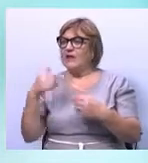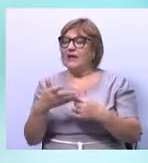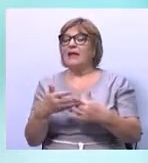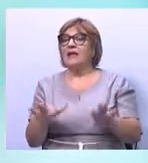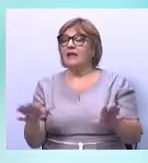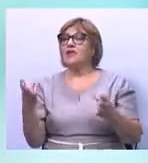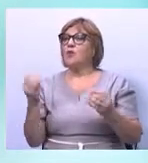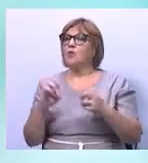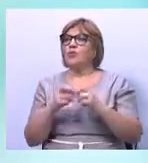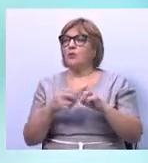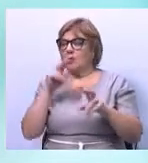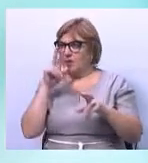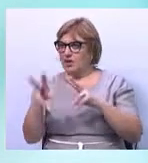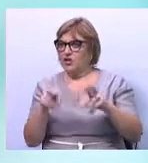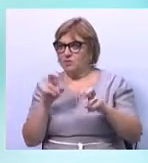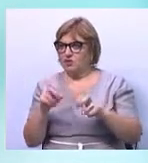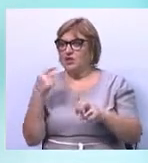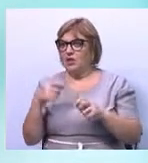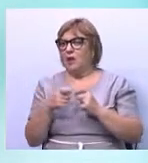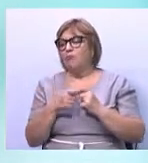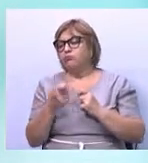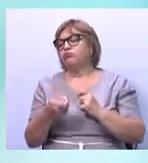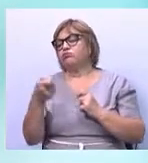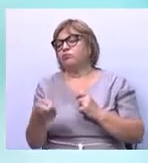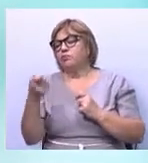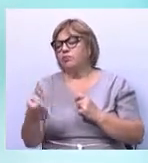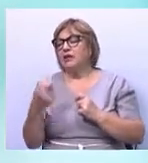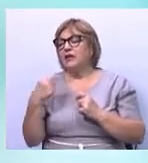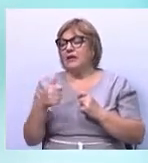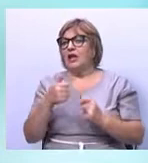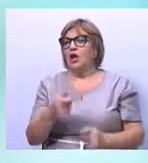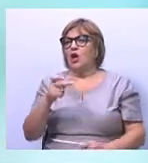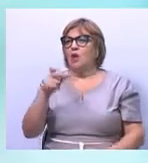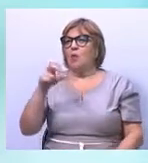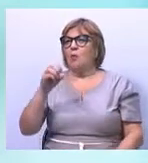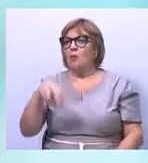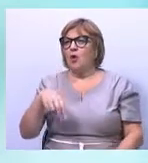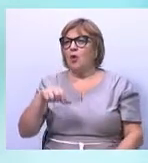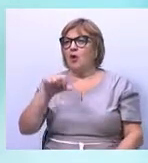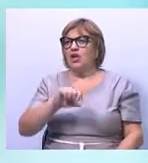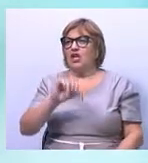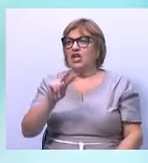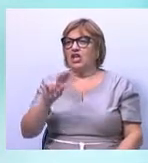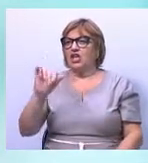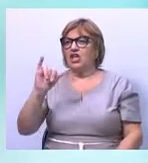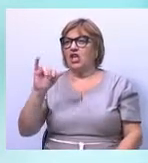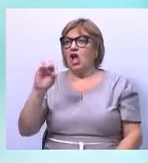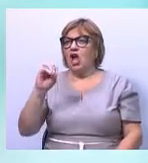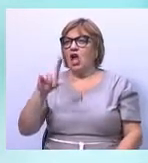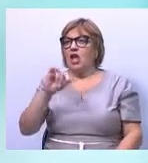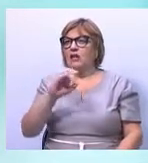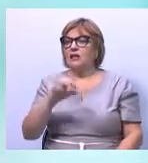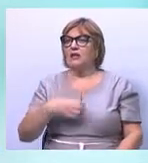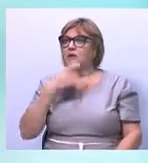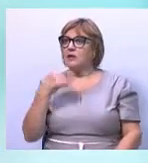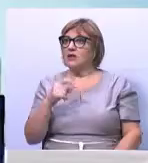com muitos problemas respiratórios, lá está, e prolongados, as famosas bronquiolites, e aqui um tratamento profilático, nomeadamente com o eucalipto, pode fazer sentido,